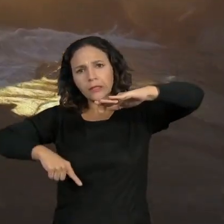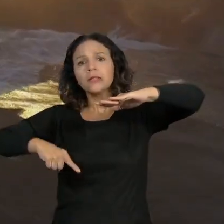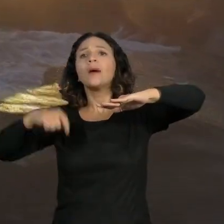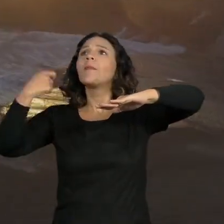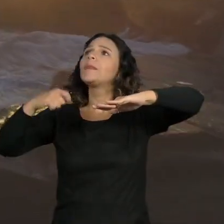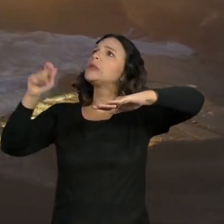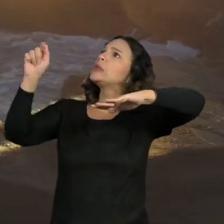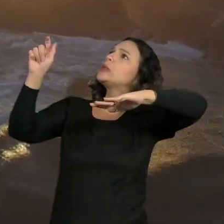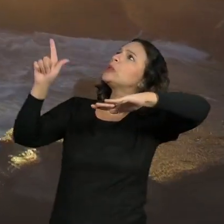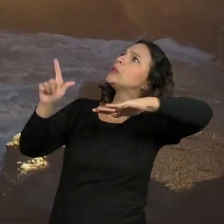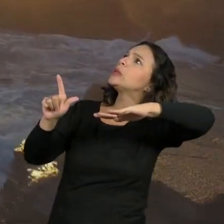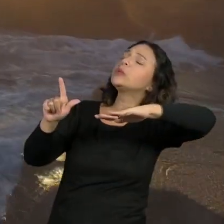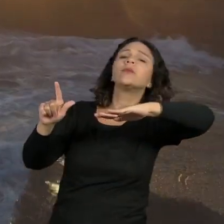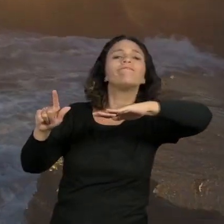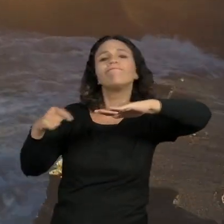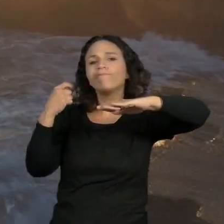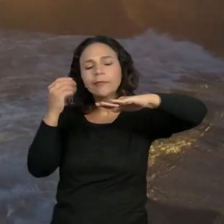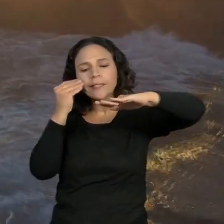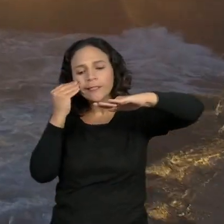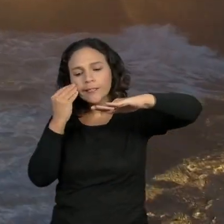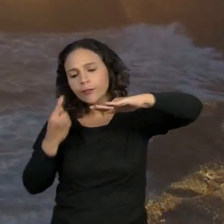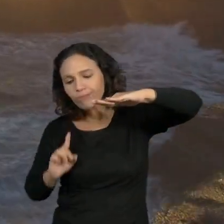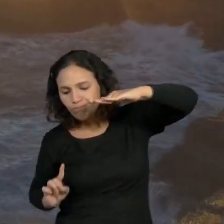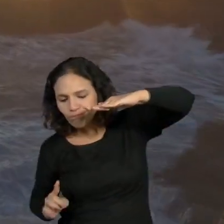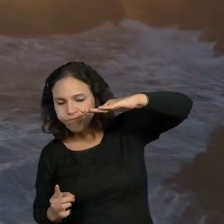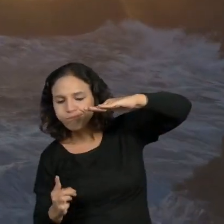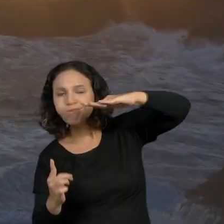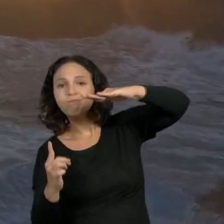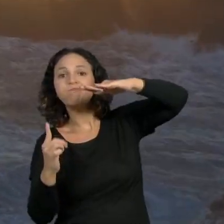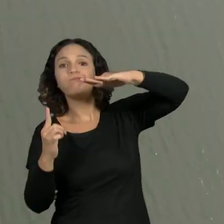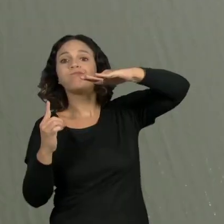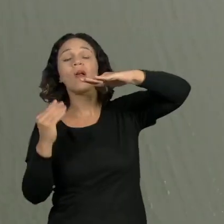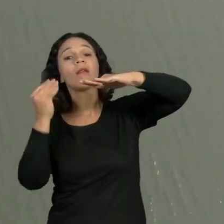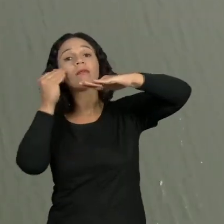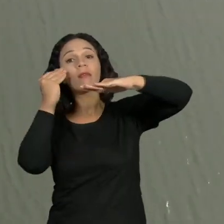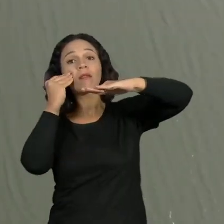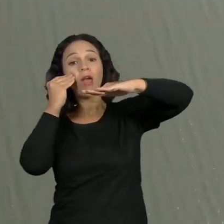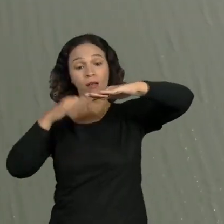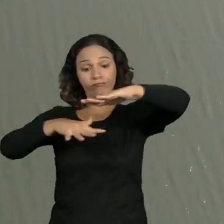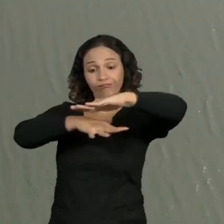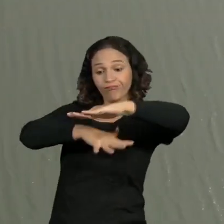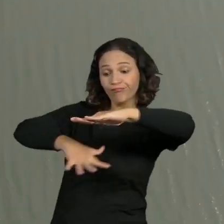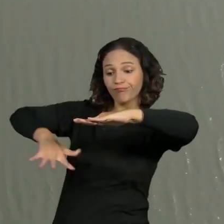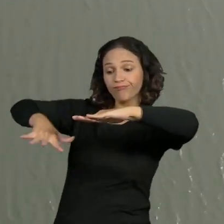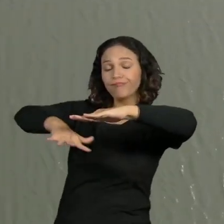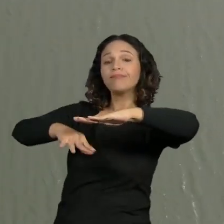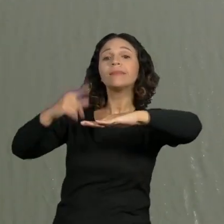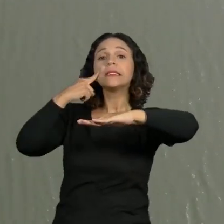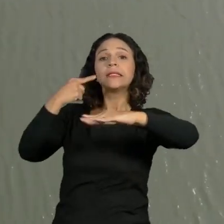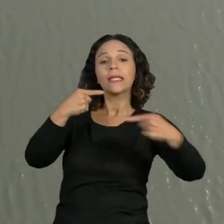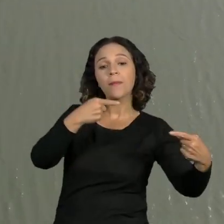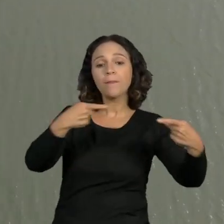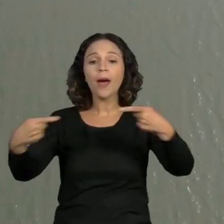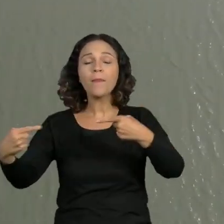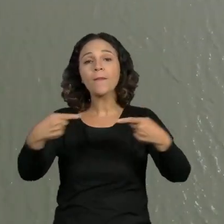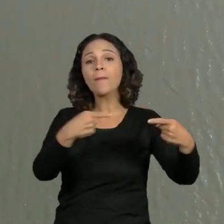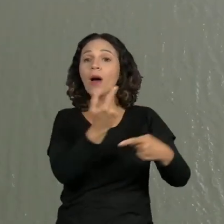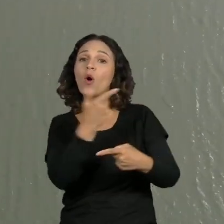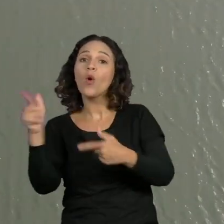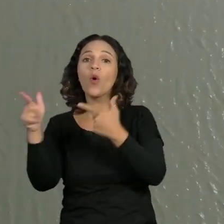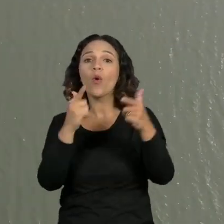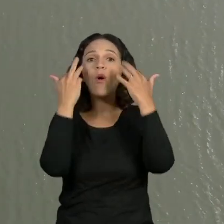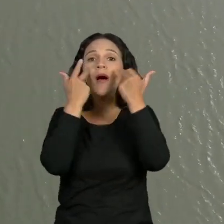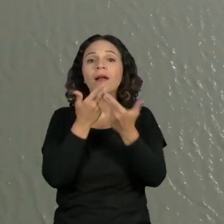iluminação são forçados a se aproximar ainda mais da superfície, onde acabam tendo que competir com outras espécies